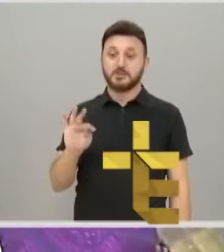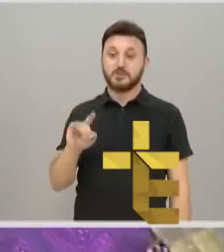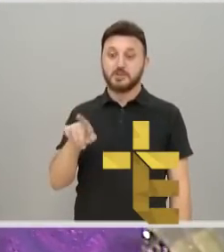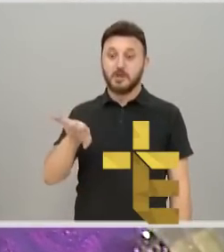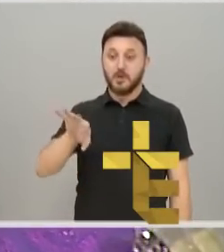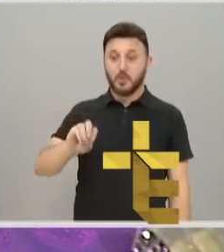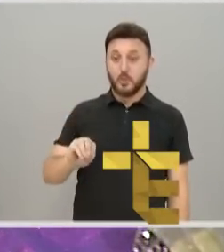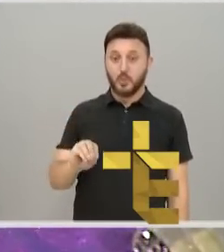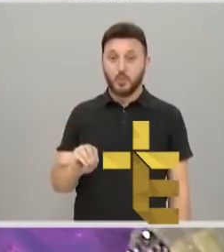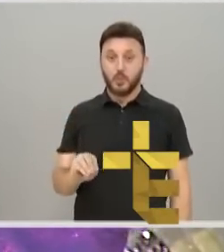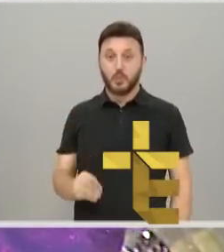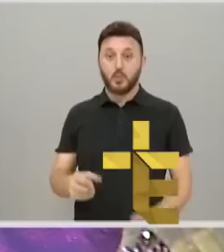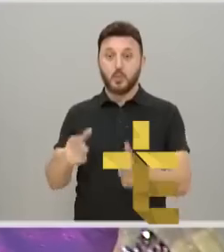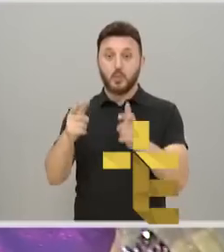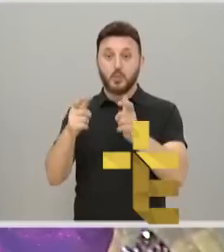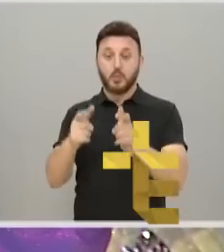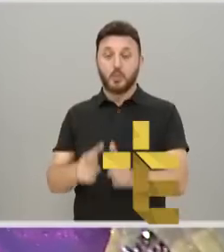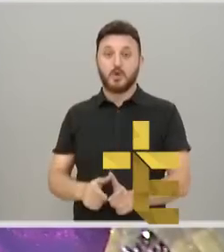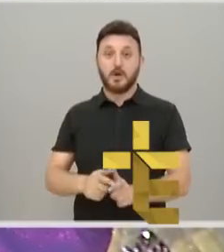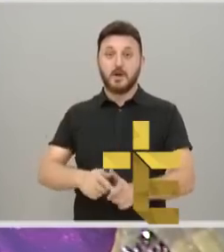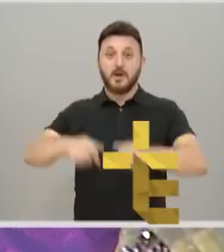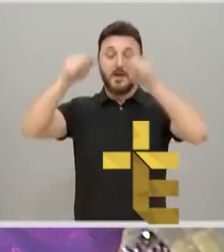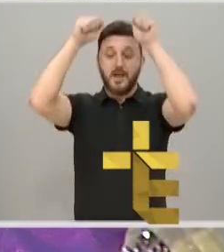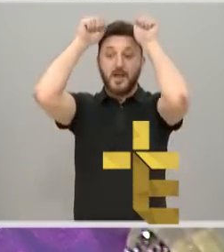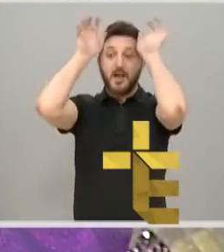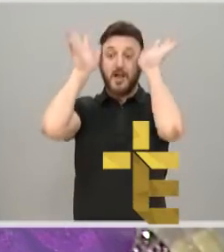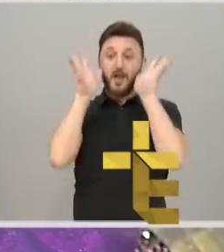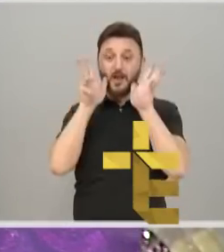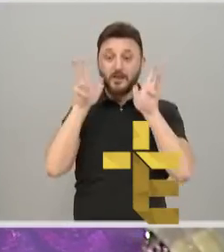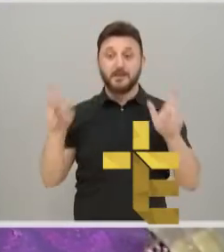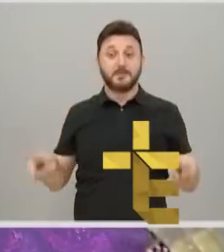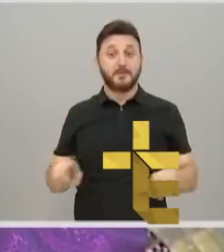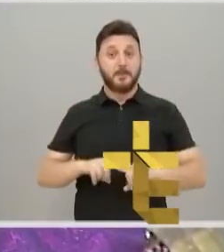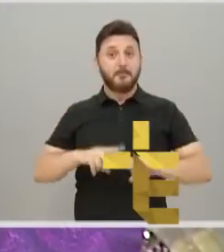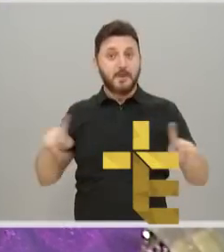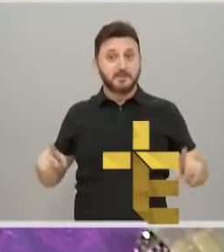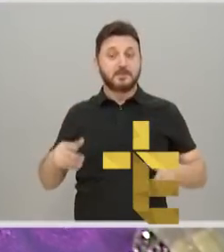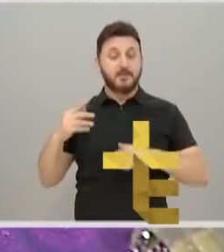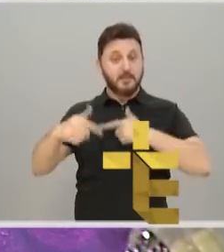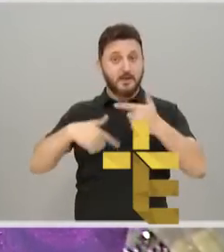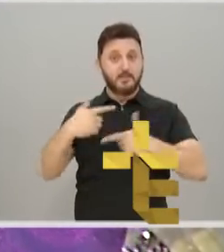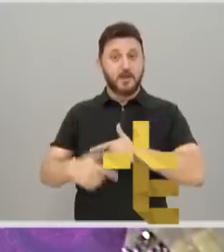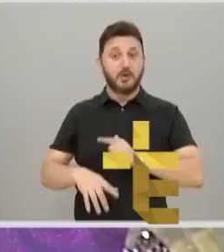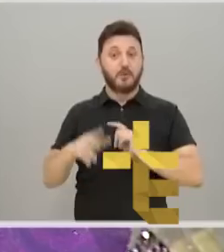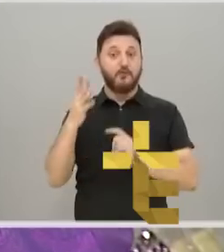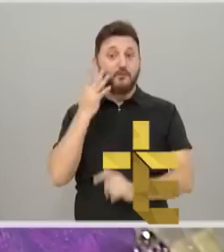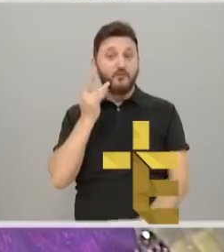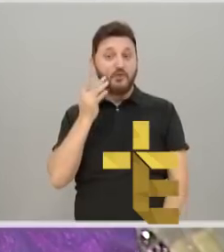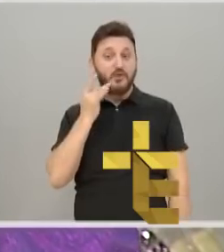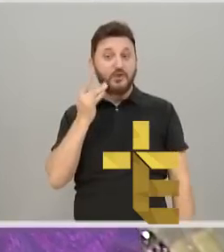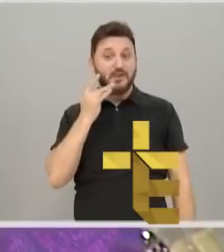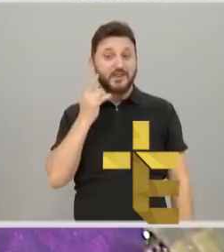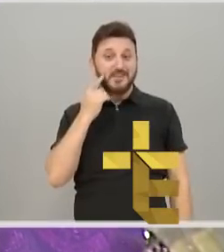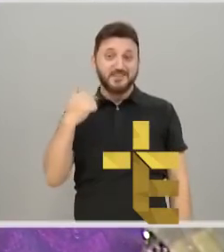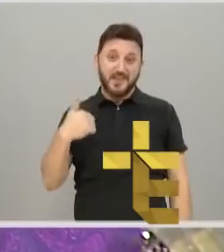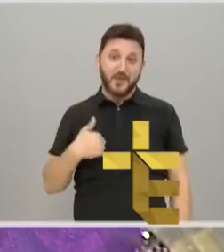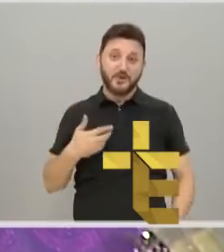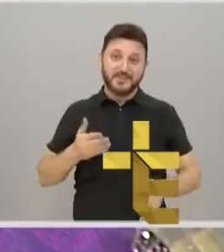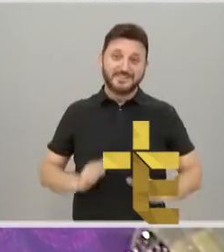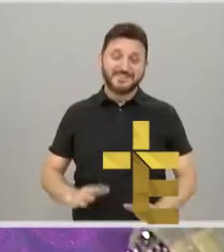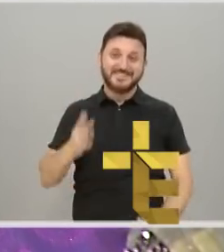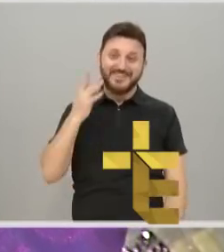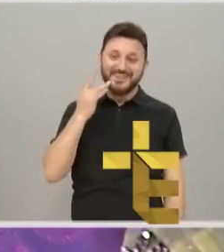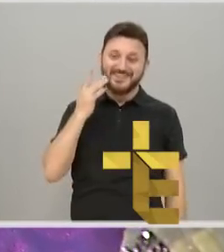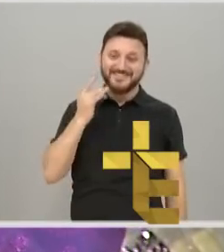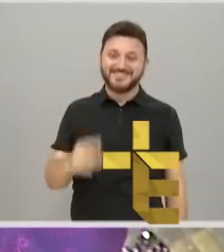na Diocese Rio Branco, no estado do Acre, mas com uso de ordem Fortaleza, Ceará, como a seu cearense. E